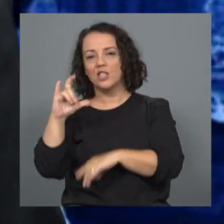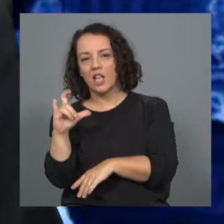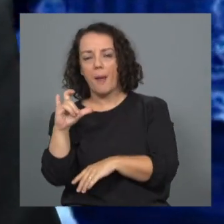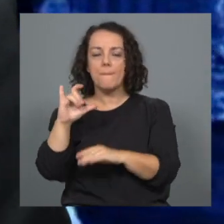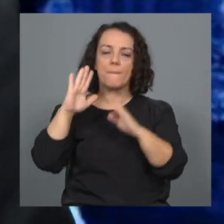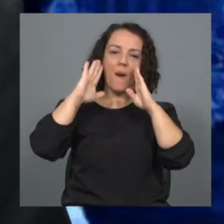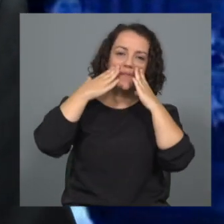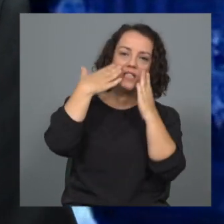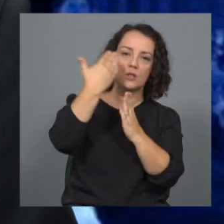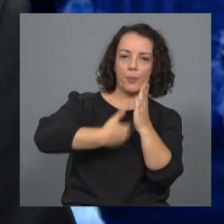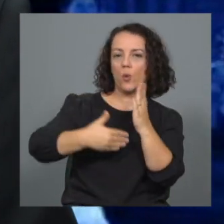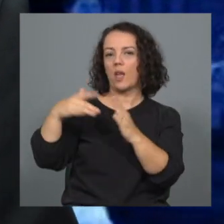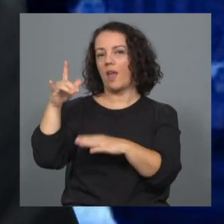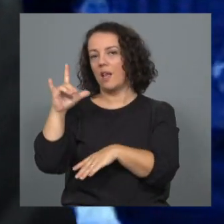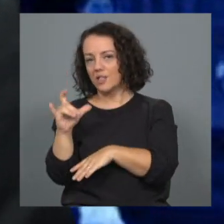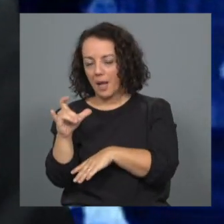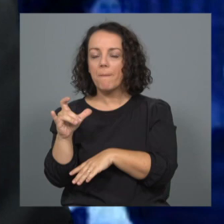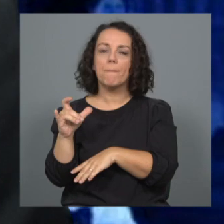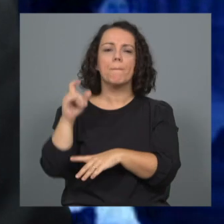divulgar